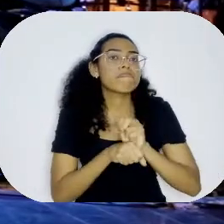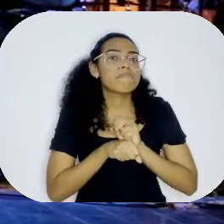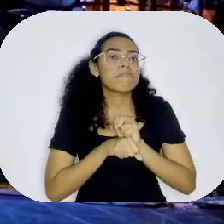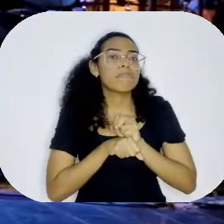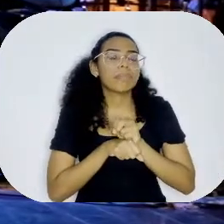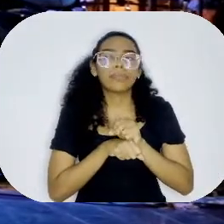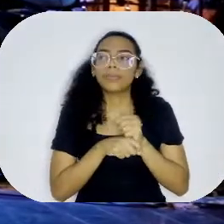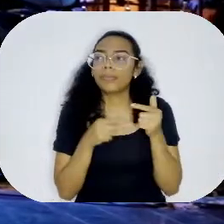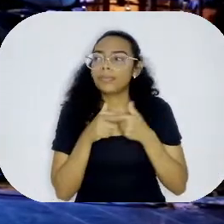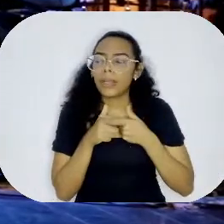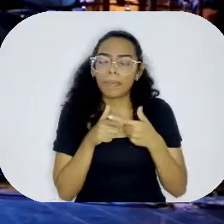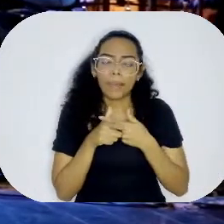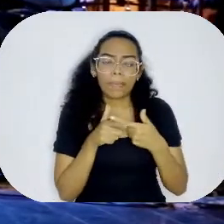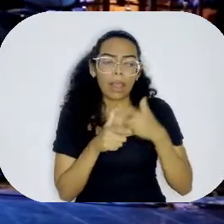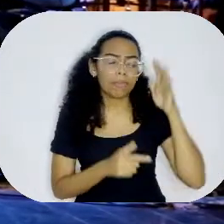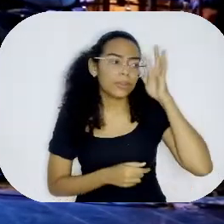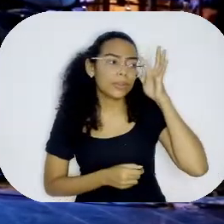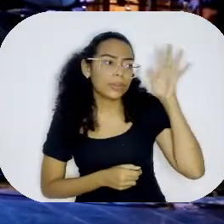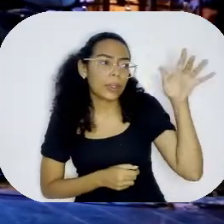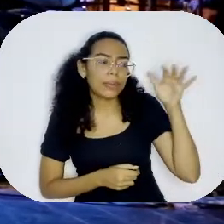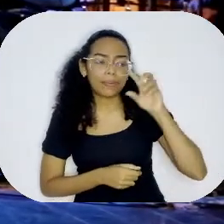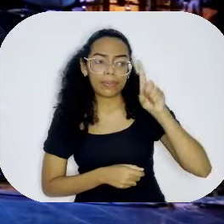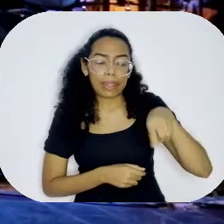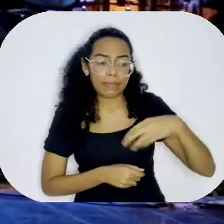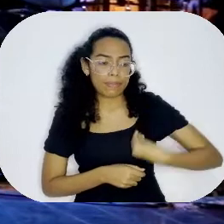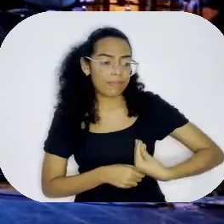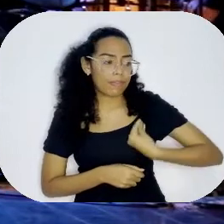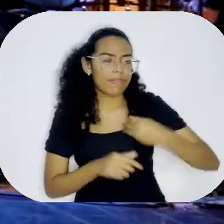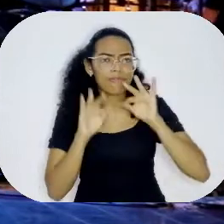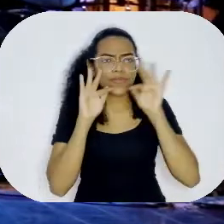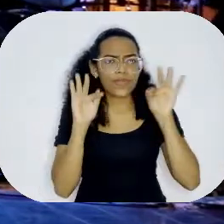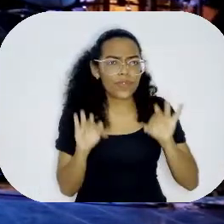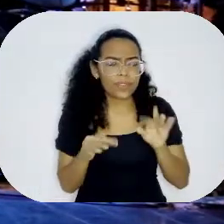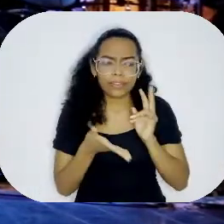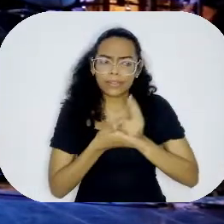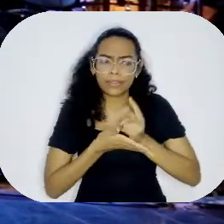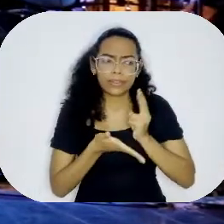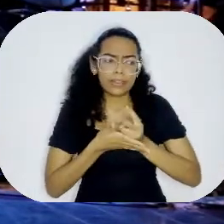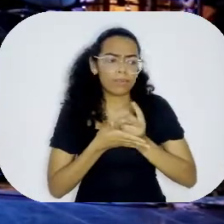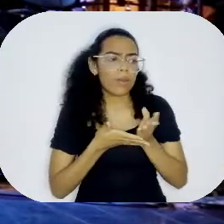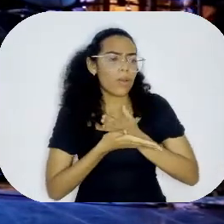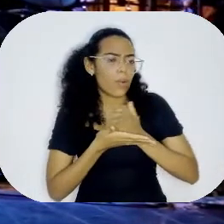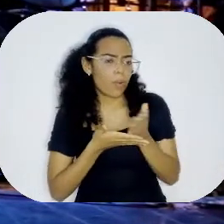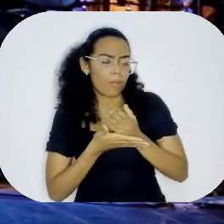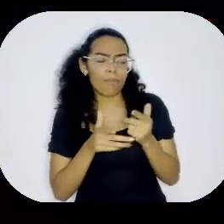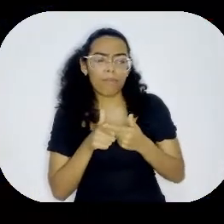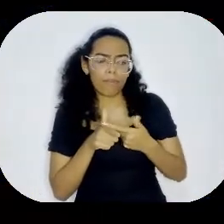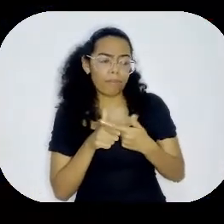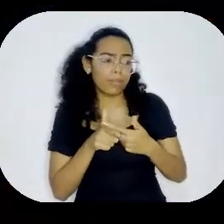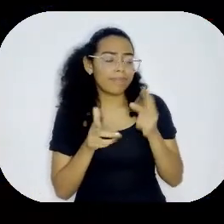evolução, segue parada, desistente de seus próprios sonhos. Vive quem é feliz. Em